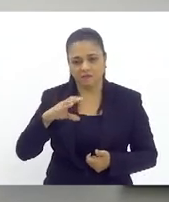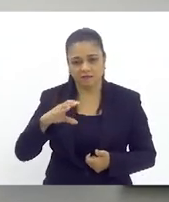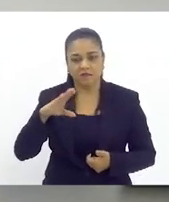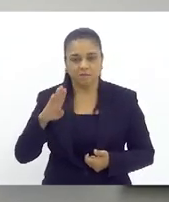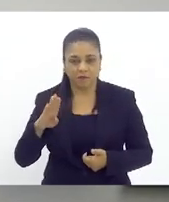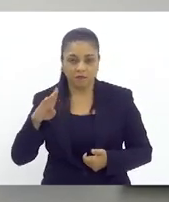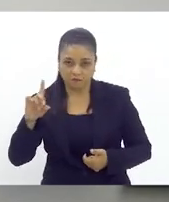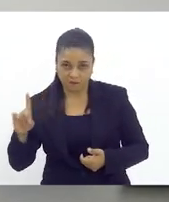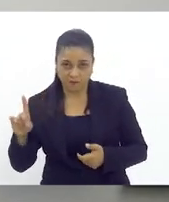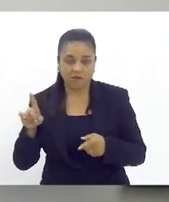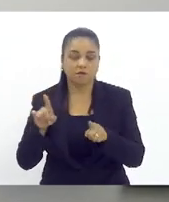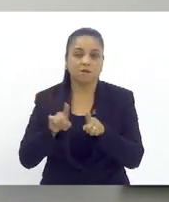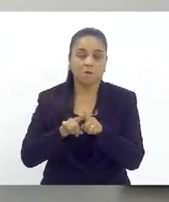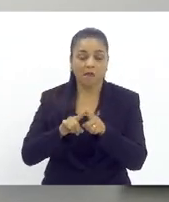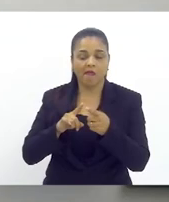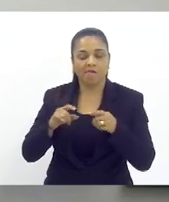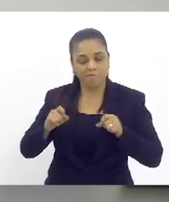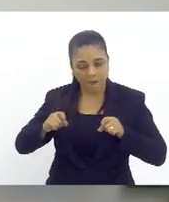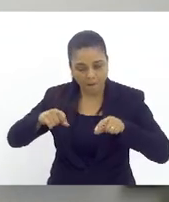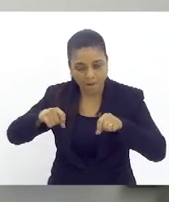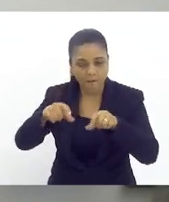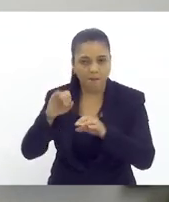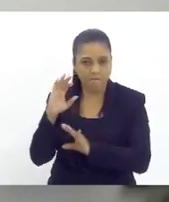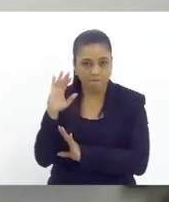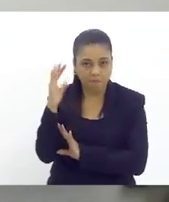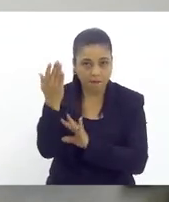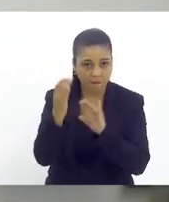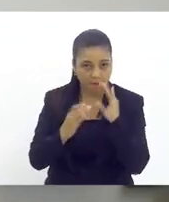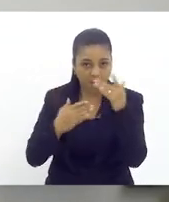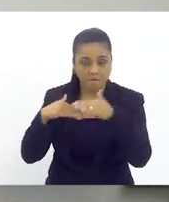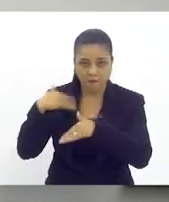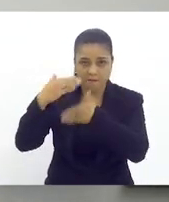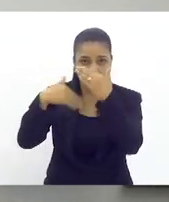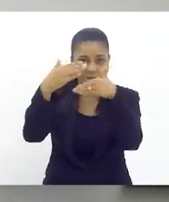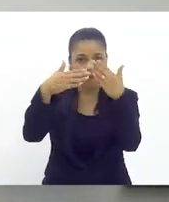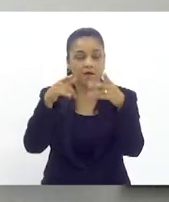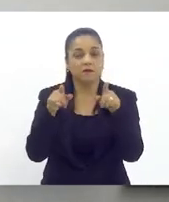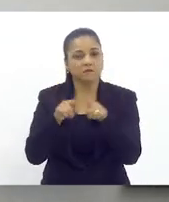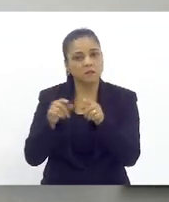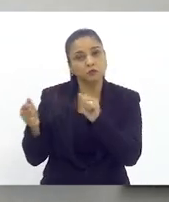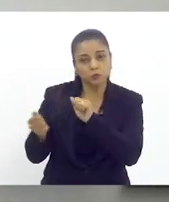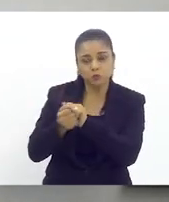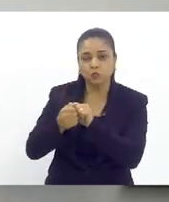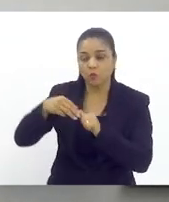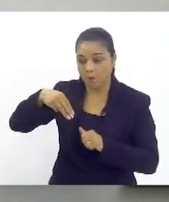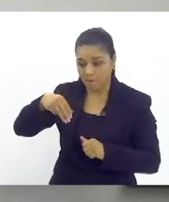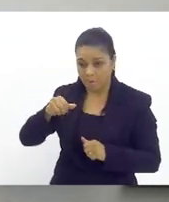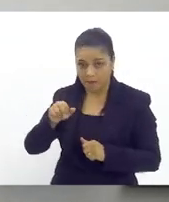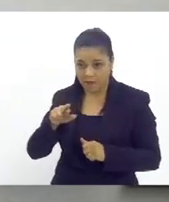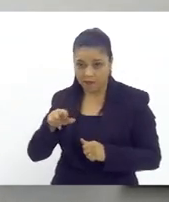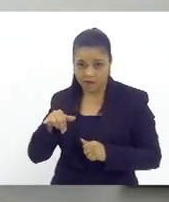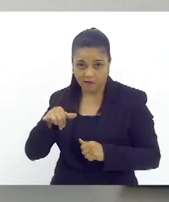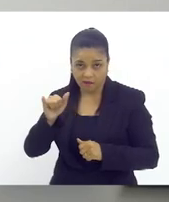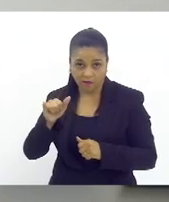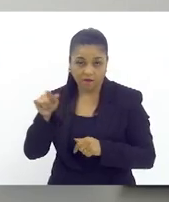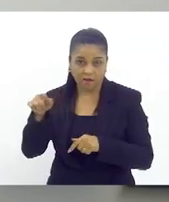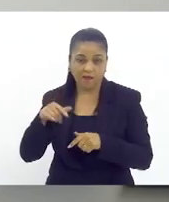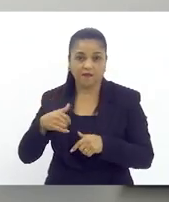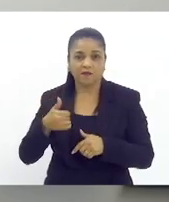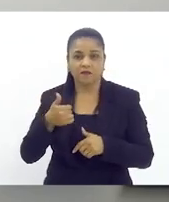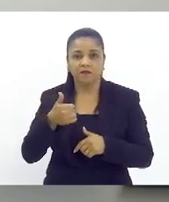pensando nessa questão da Constelação da Restauração tava lá inclusive com a mariê em na Copa e 15 de biodiversidade